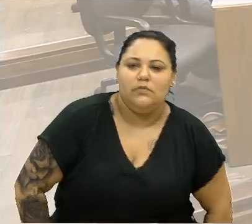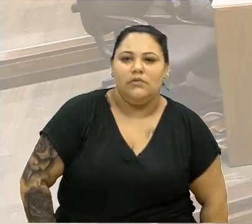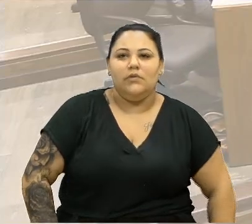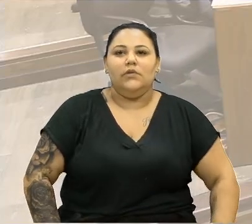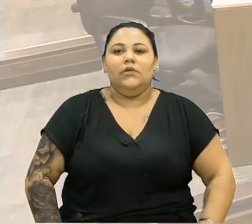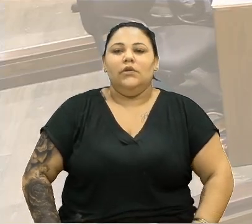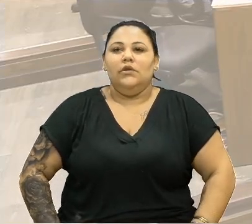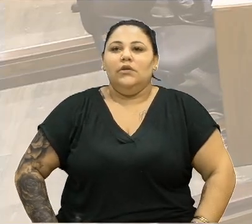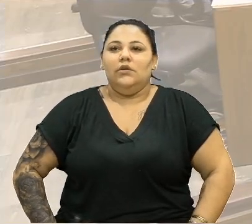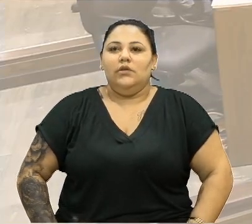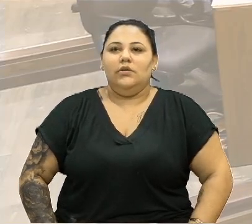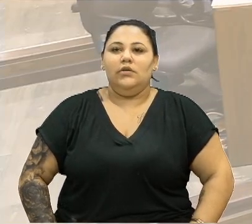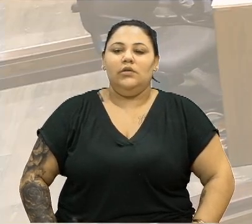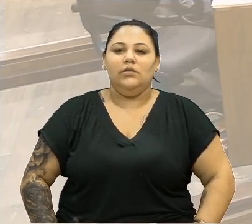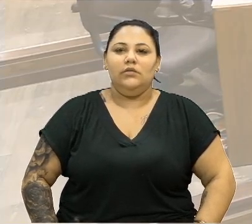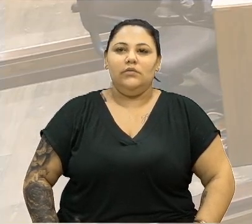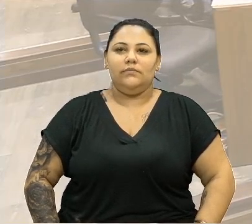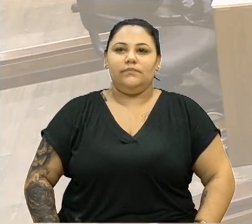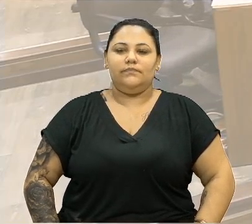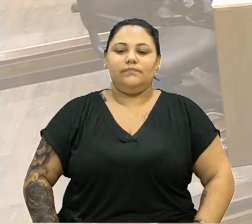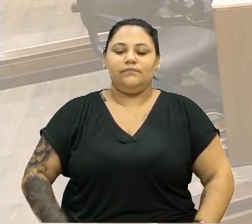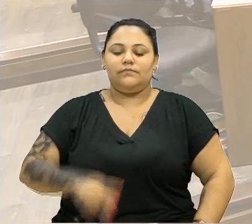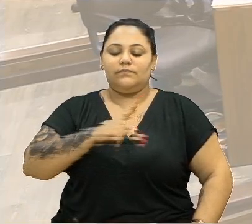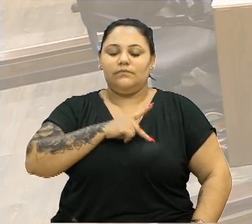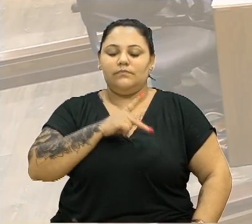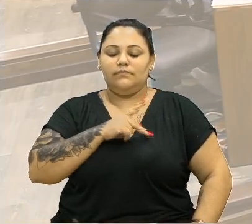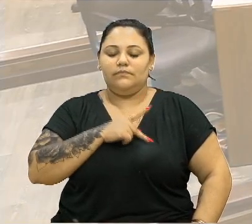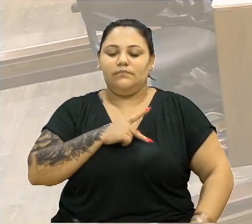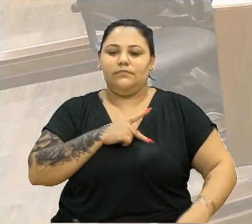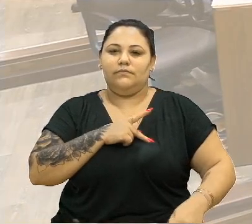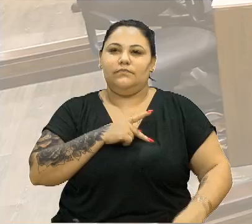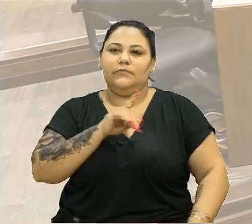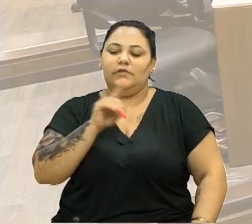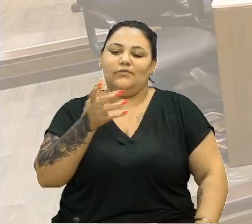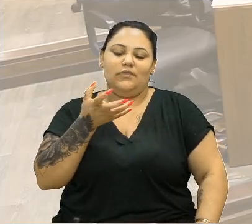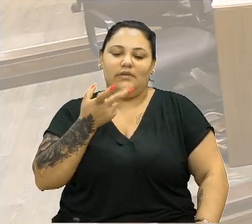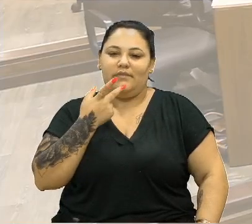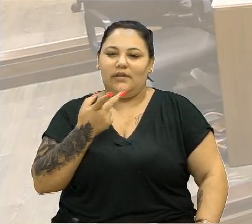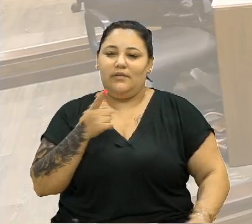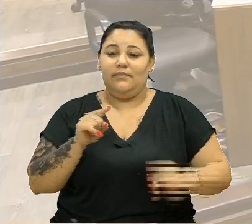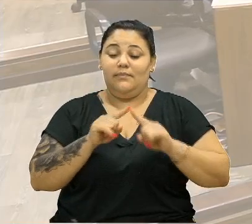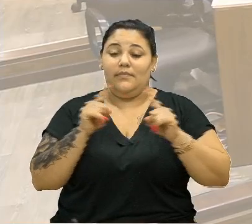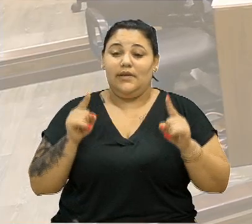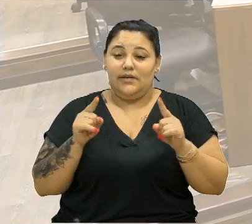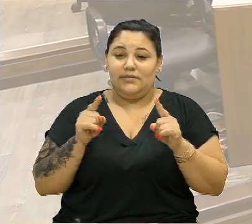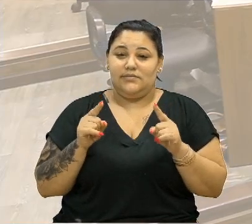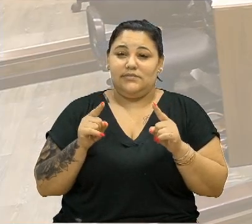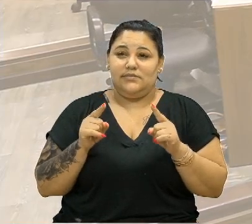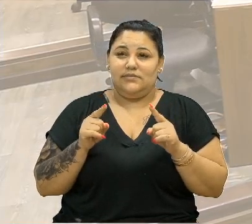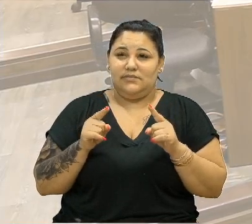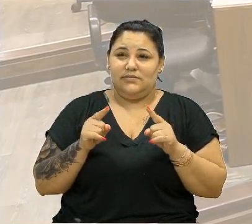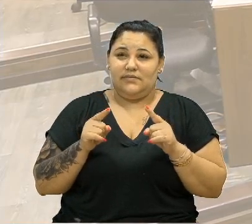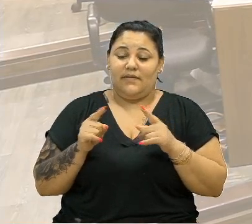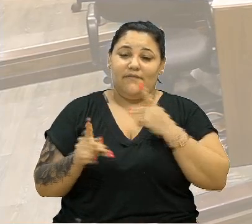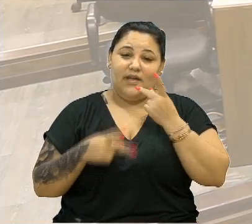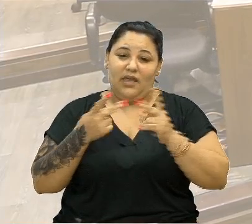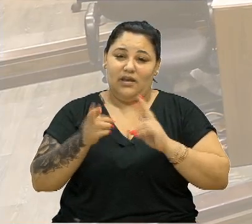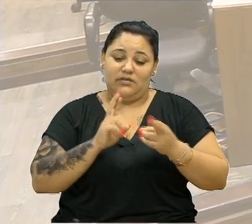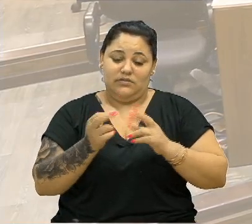Senhora presidente, queridos nobres pares, aqui eu não ia me manifestar, mas como foi tocada uma questão que me diz